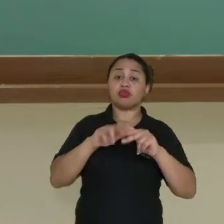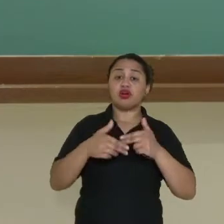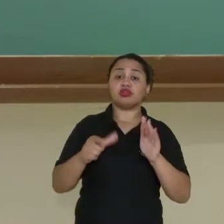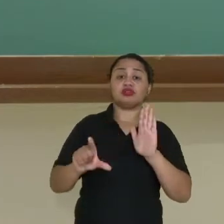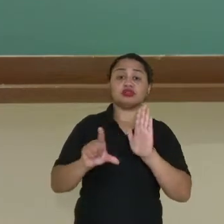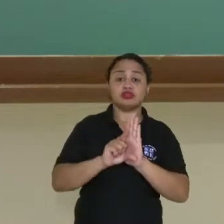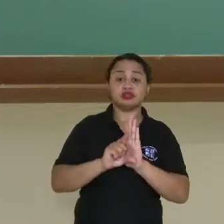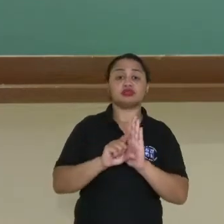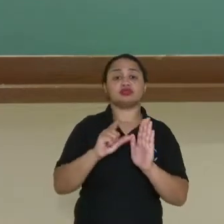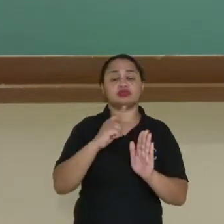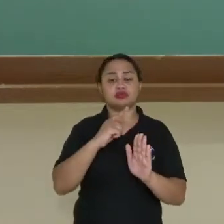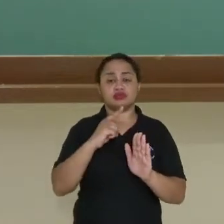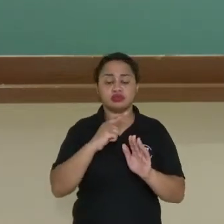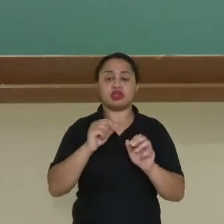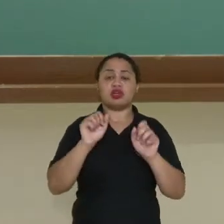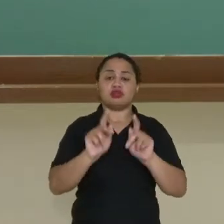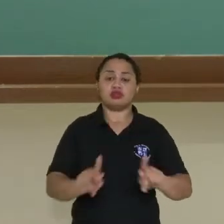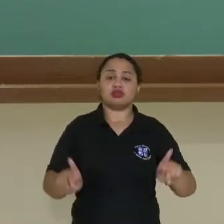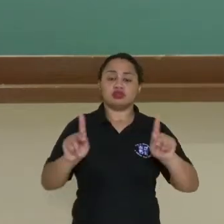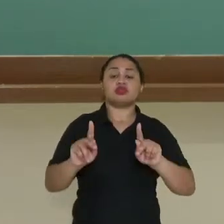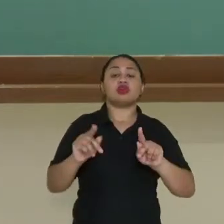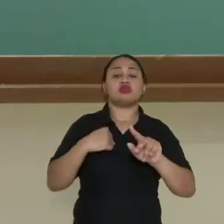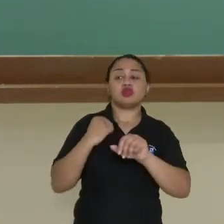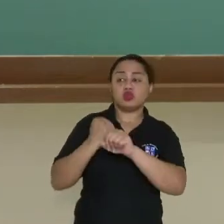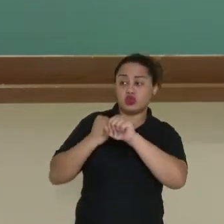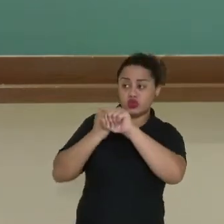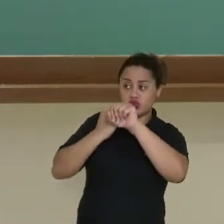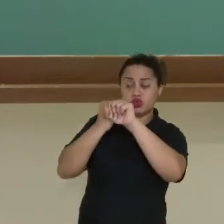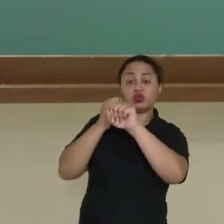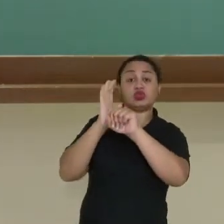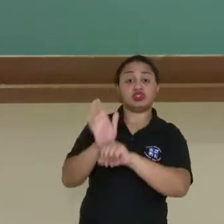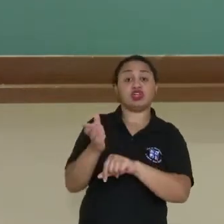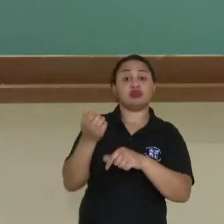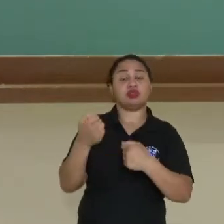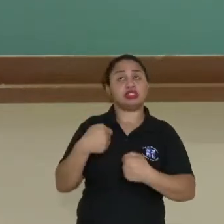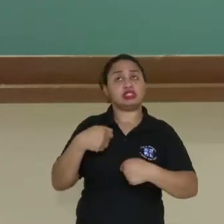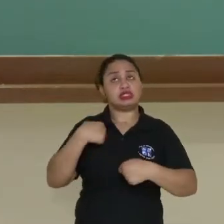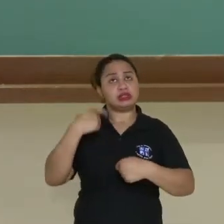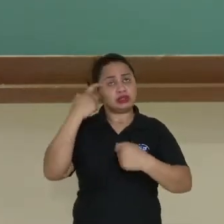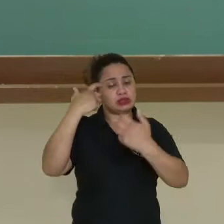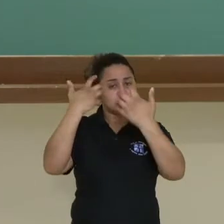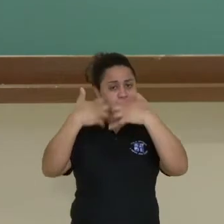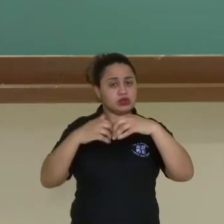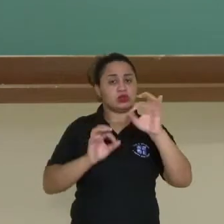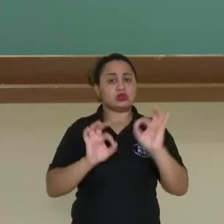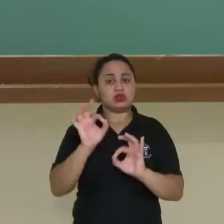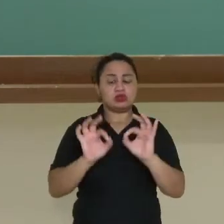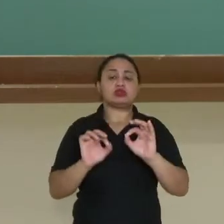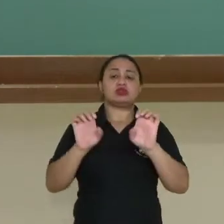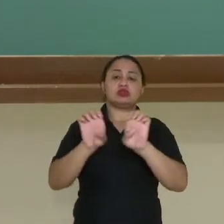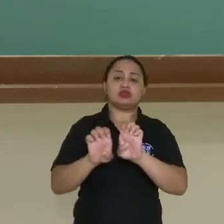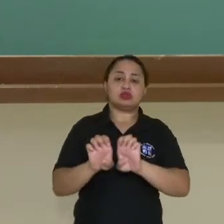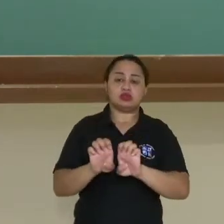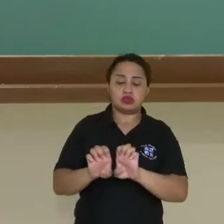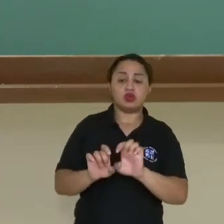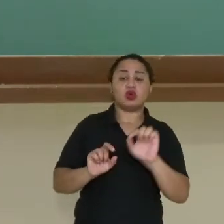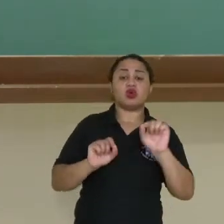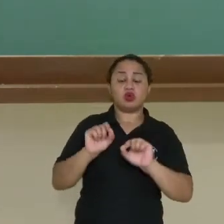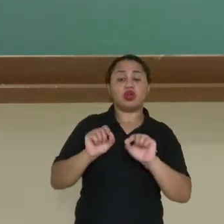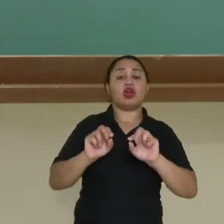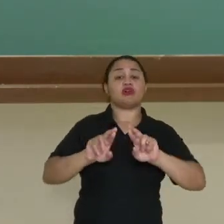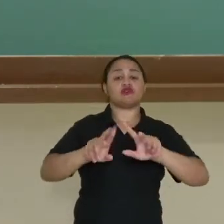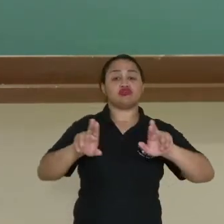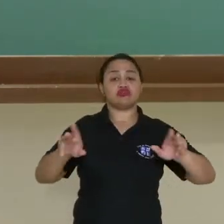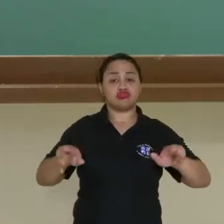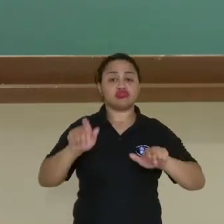força de lei que os shopping centers, ao serem construídos, têm que pensar e planejar a estrutura predial, contemplando a diversidade